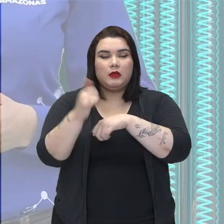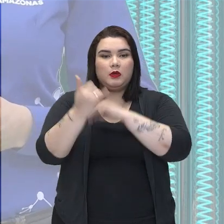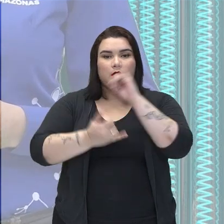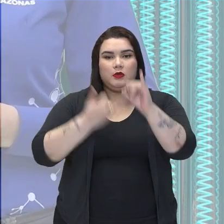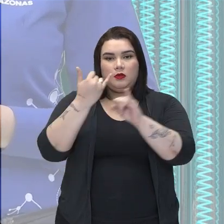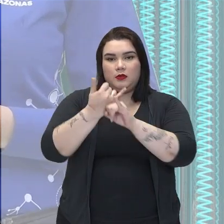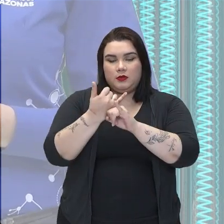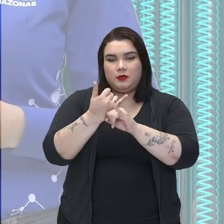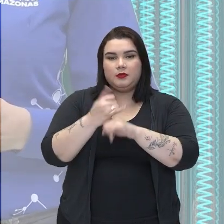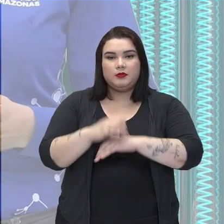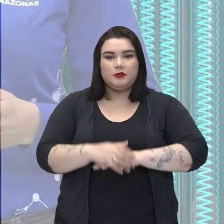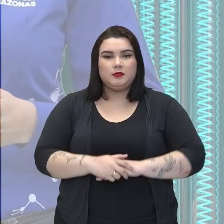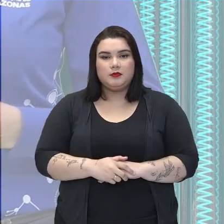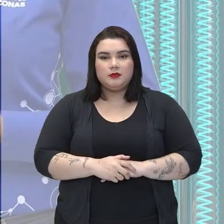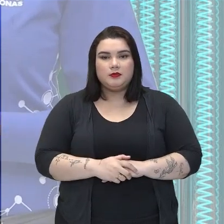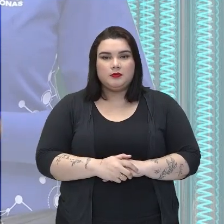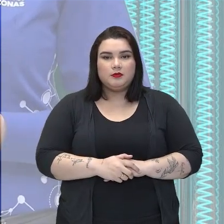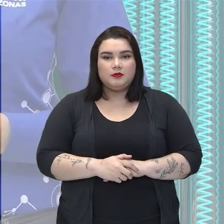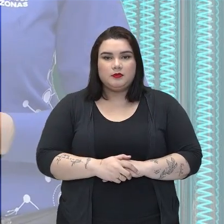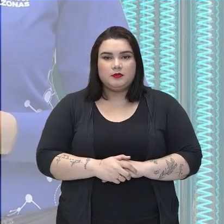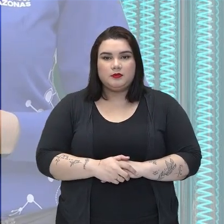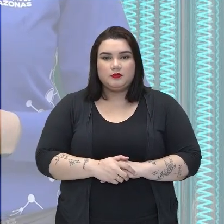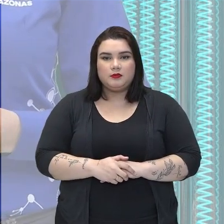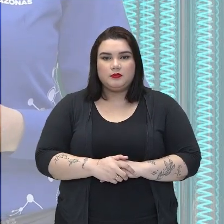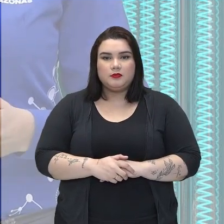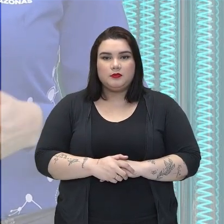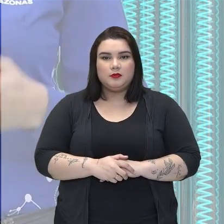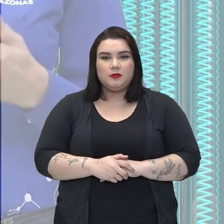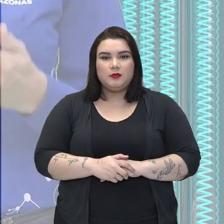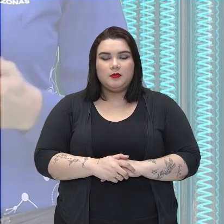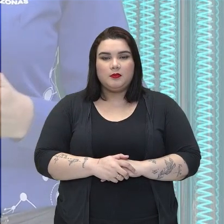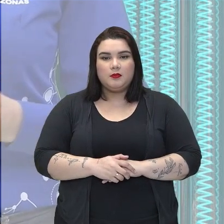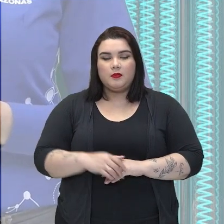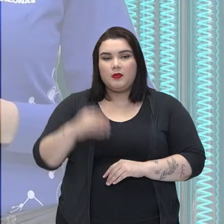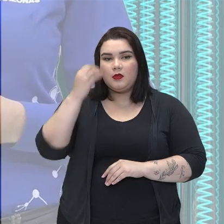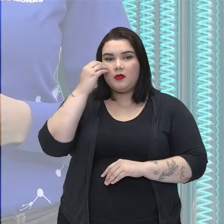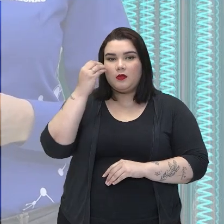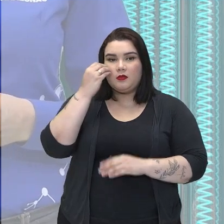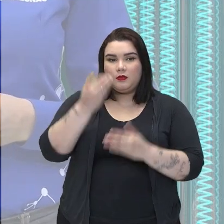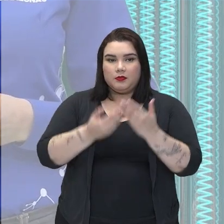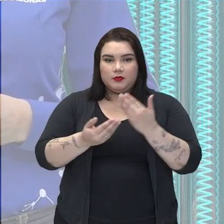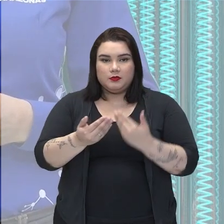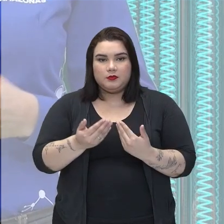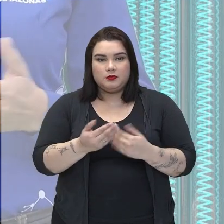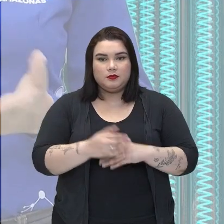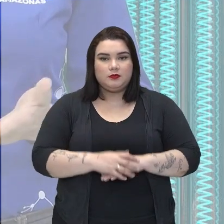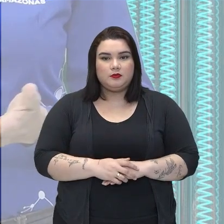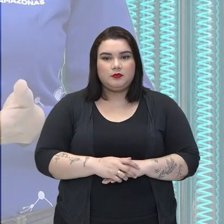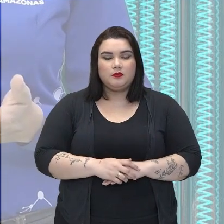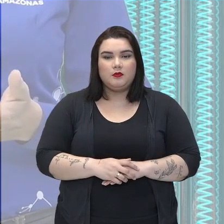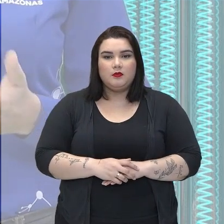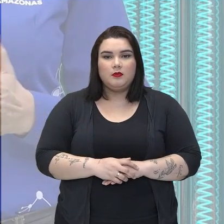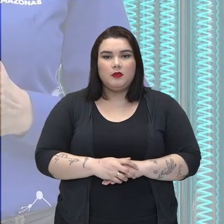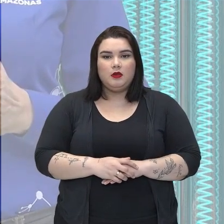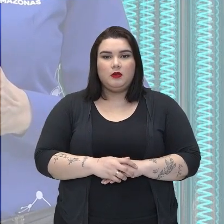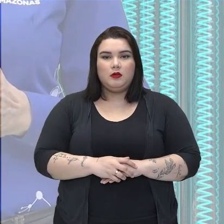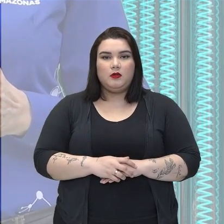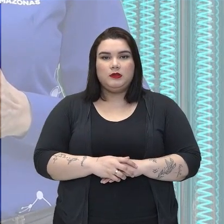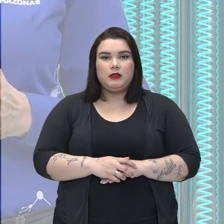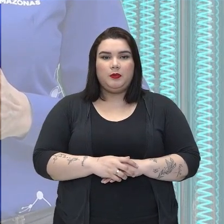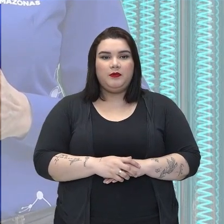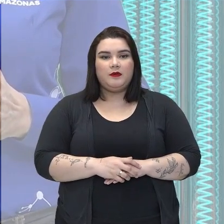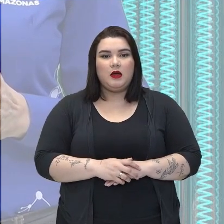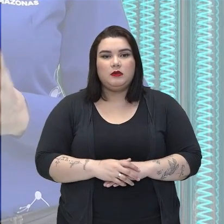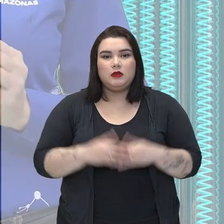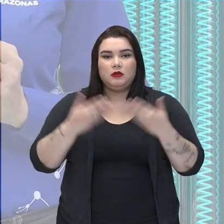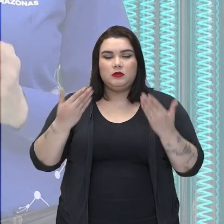determinado conteúdo. Então, este é o clickbait. Vamos ver mais um pouquinho aqui. Então, olha só, especificamente